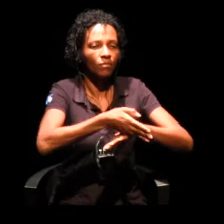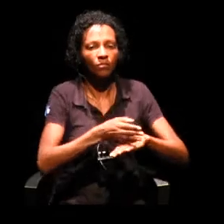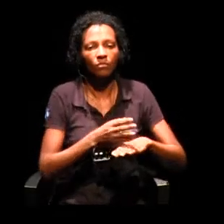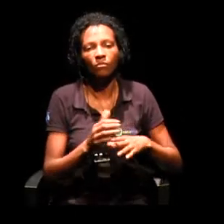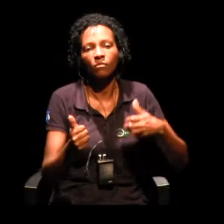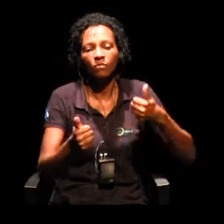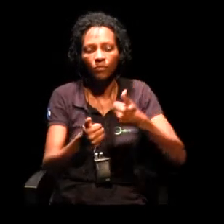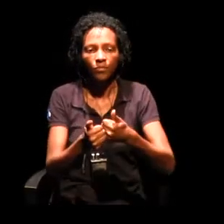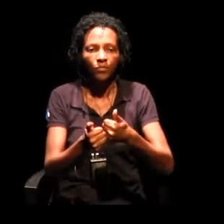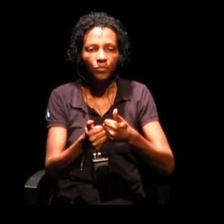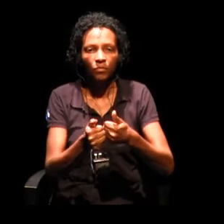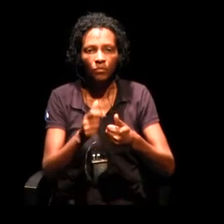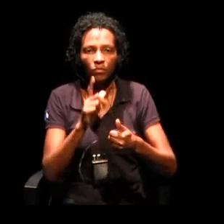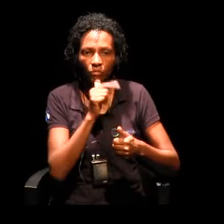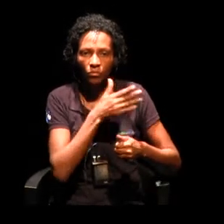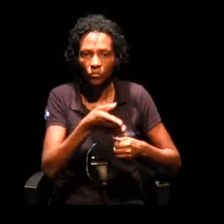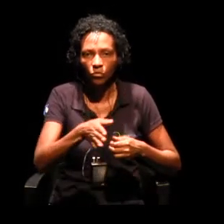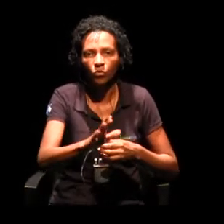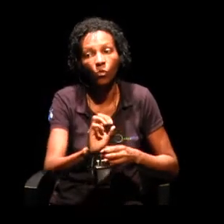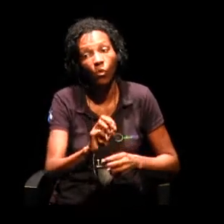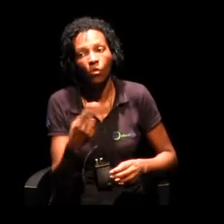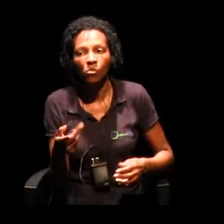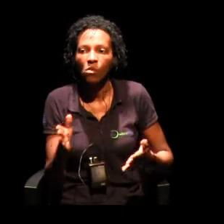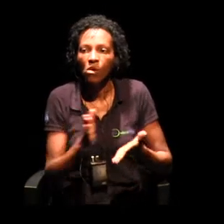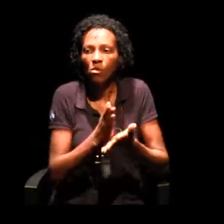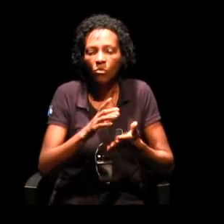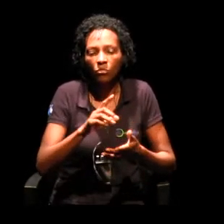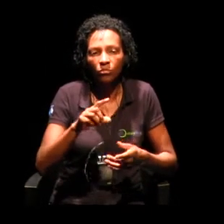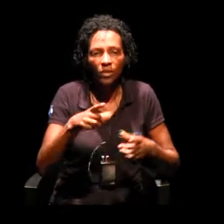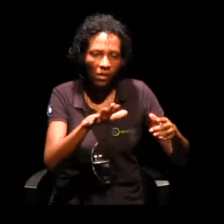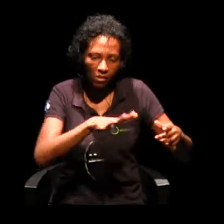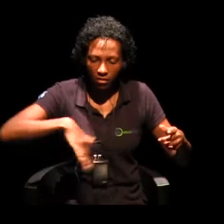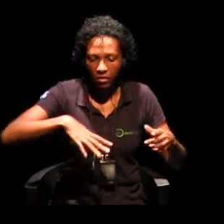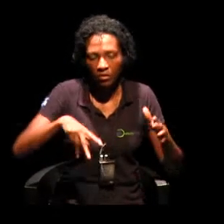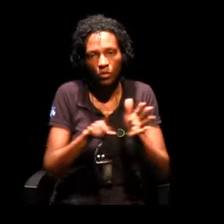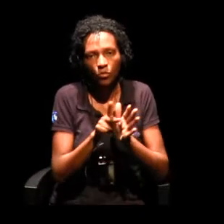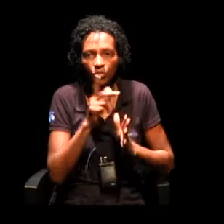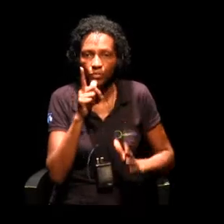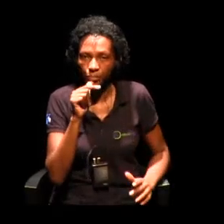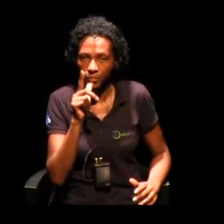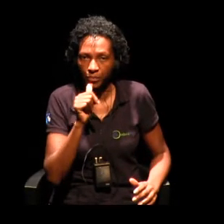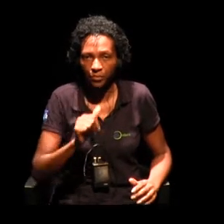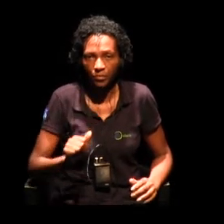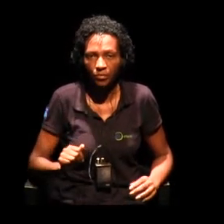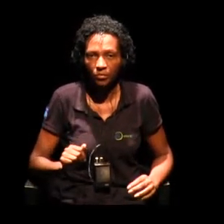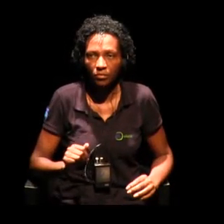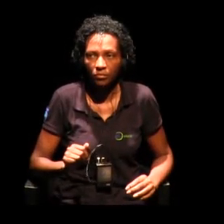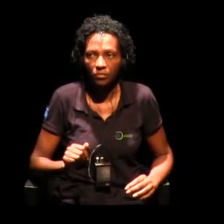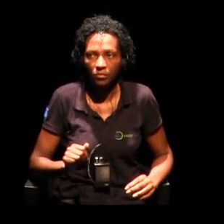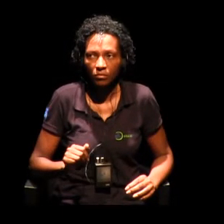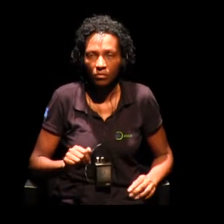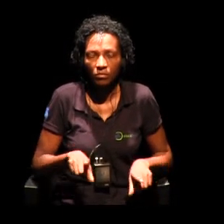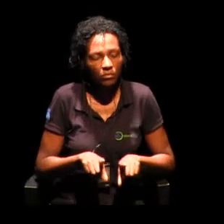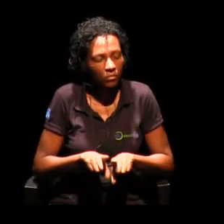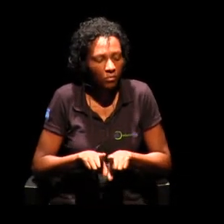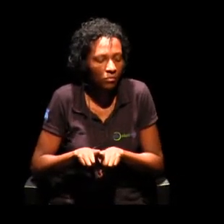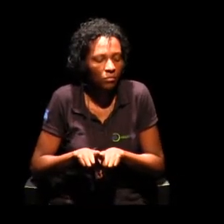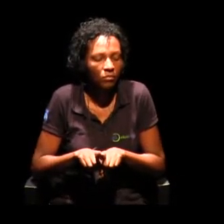um acesso para próximo do rio ou de alguma zona aquática.